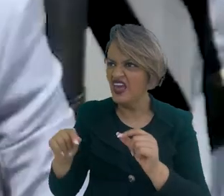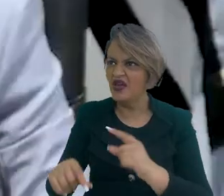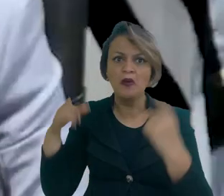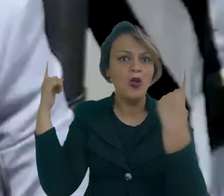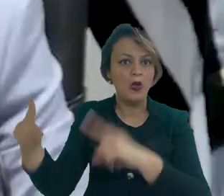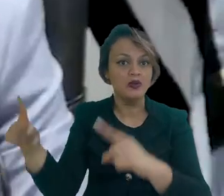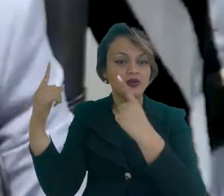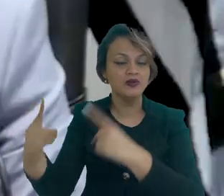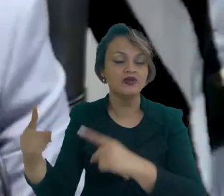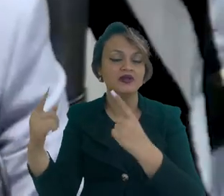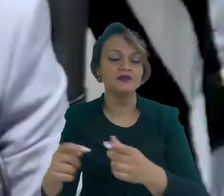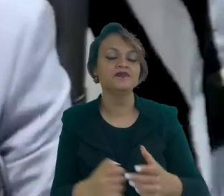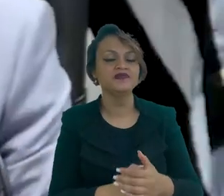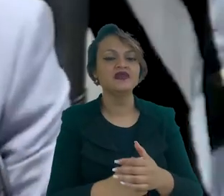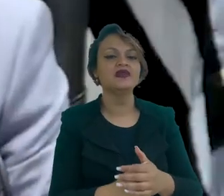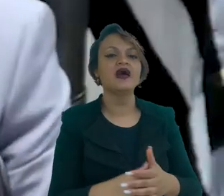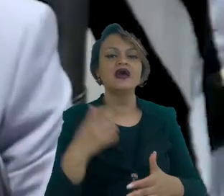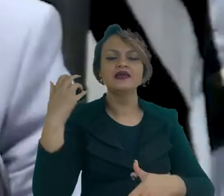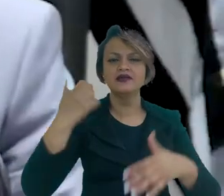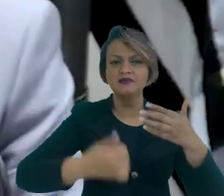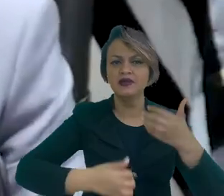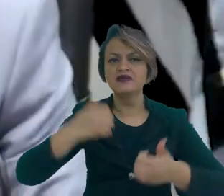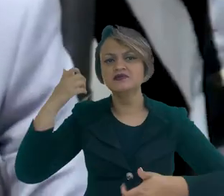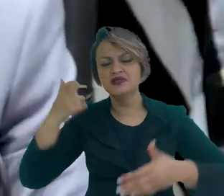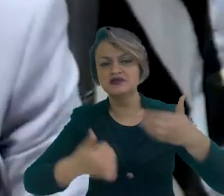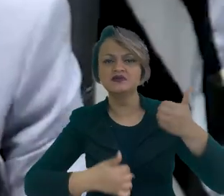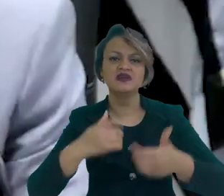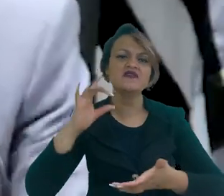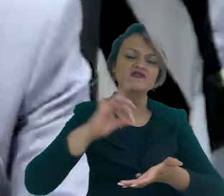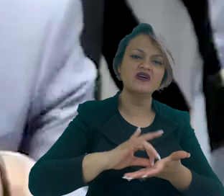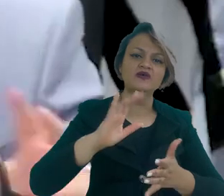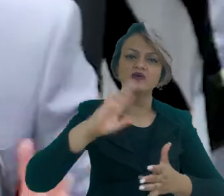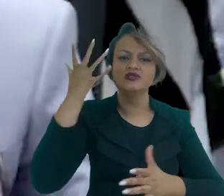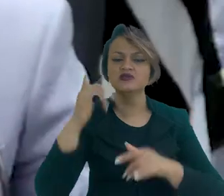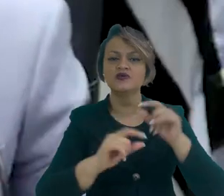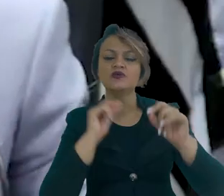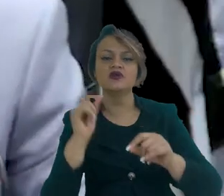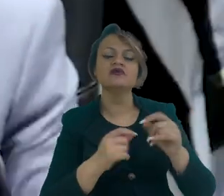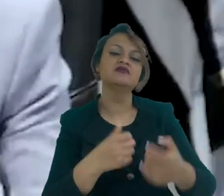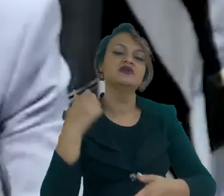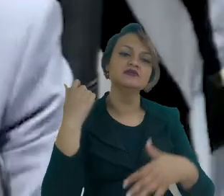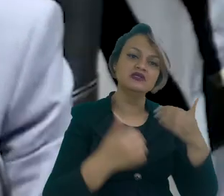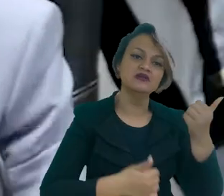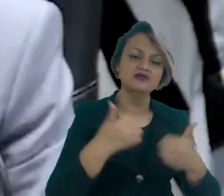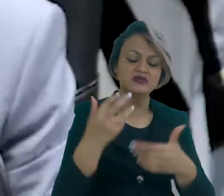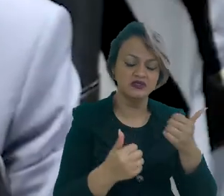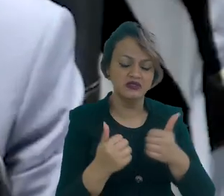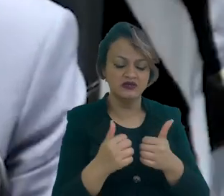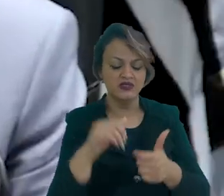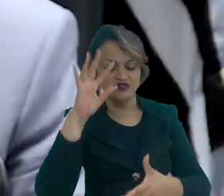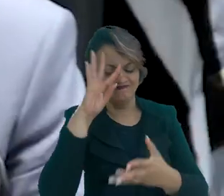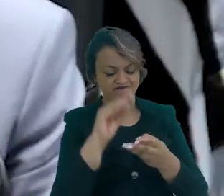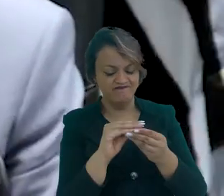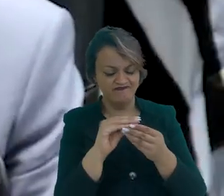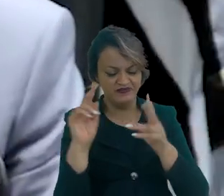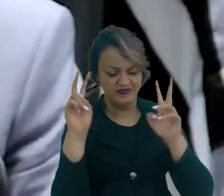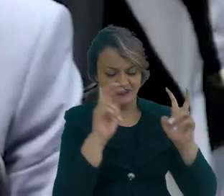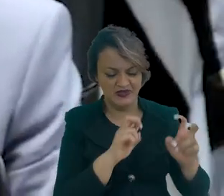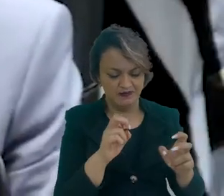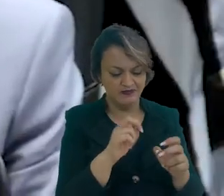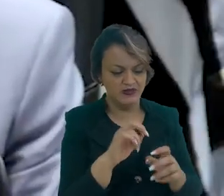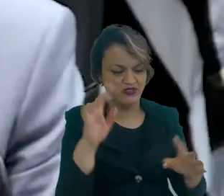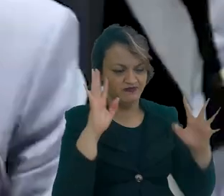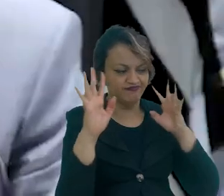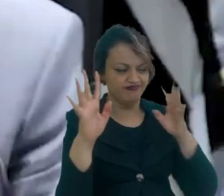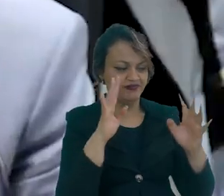defesa ela ela diz o seguinte né e nesse discurso final né contando esse fato eu acho que é um